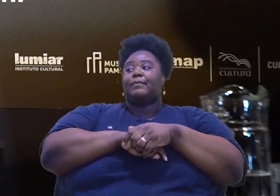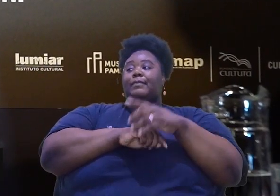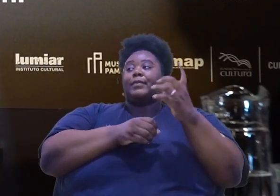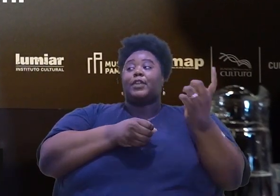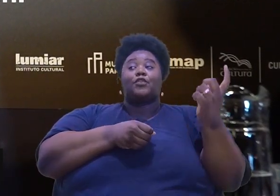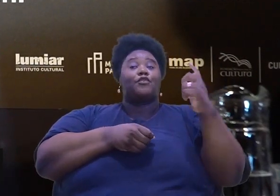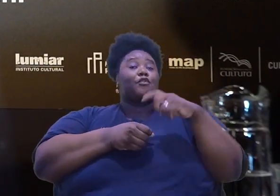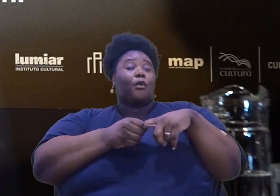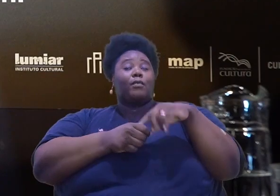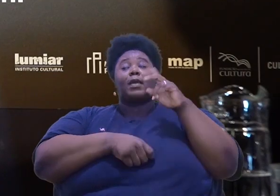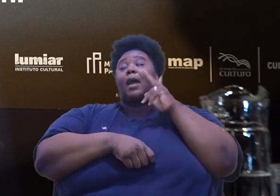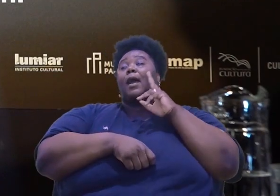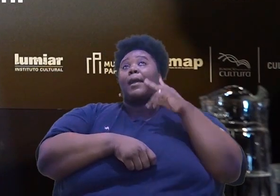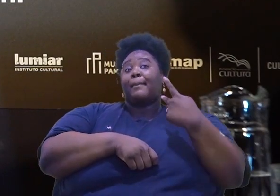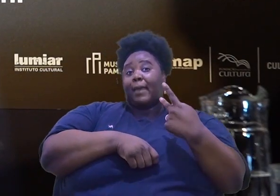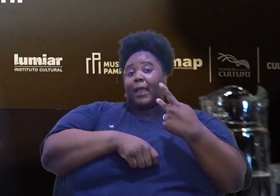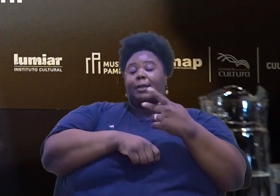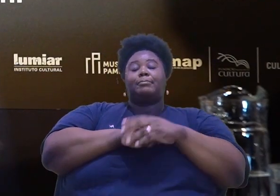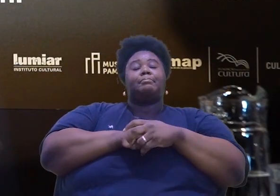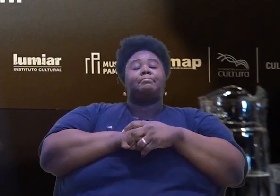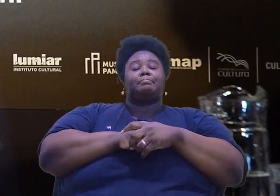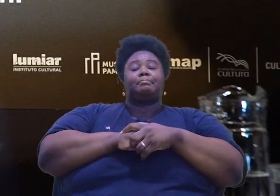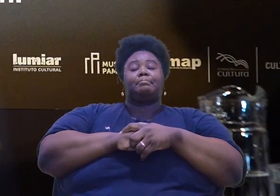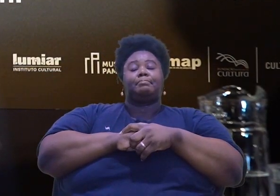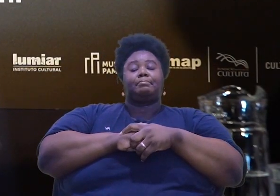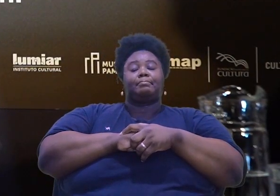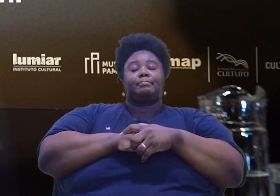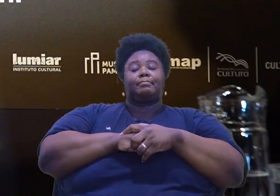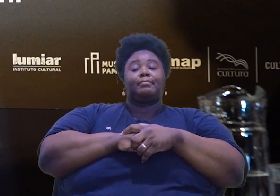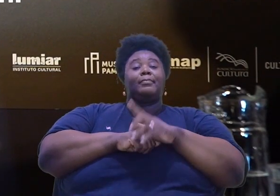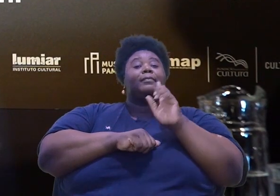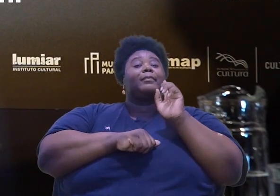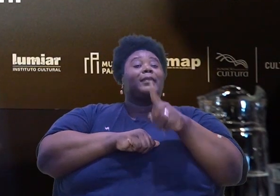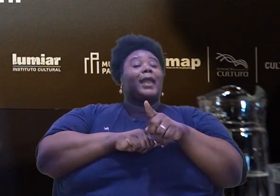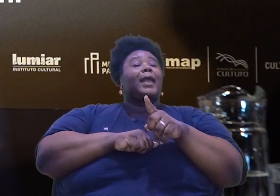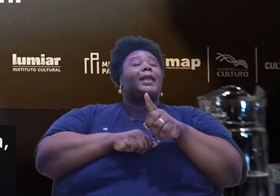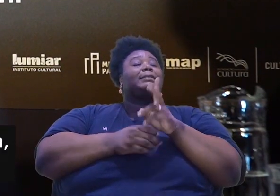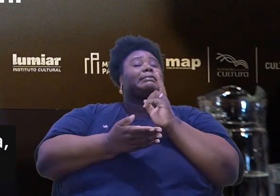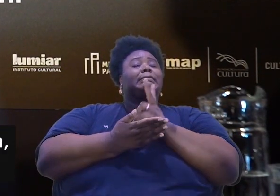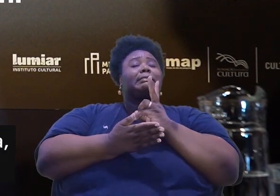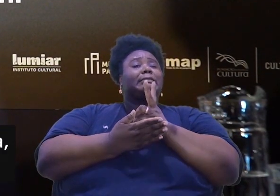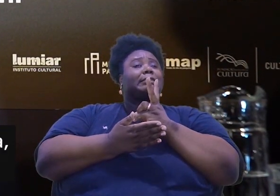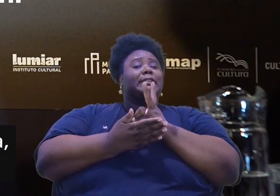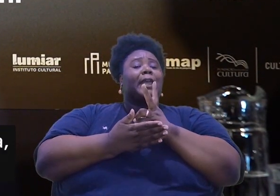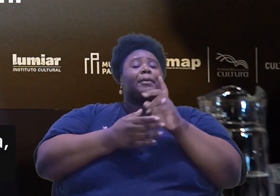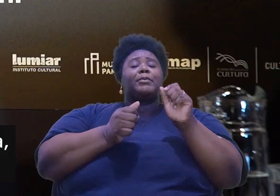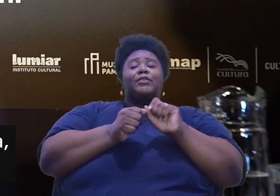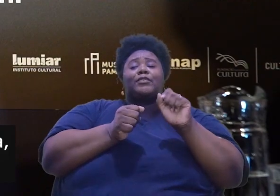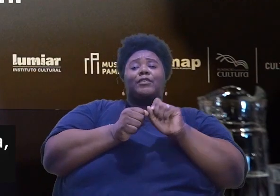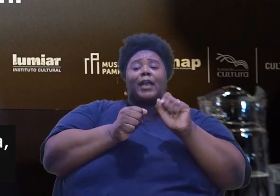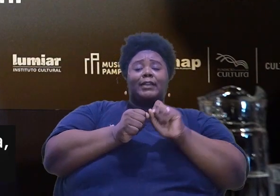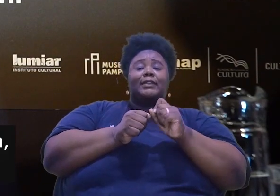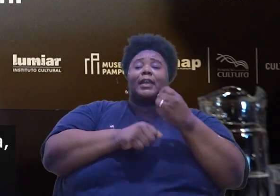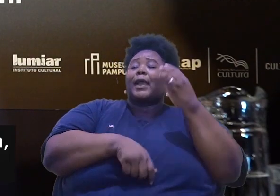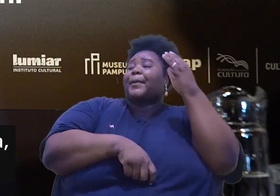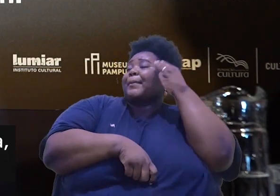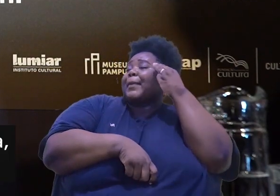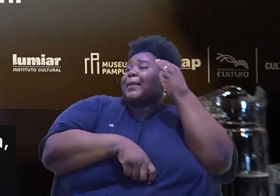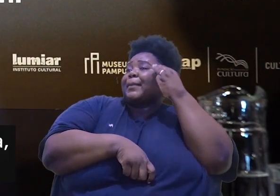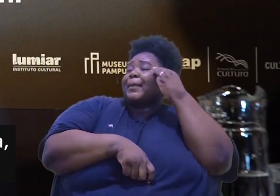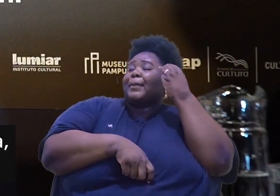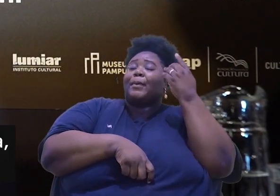Belo Horizonte é sempre tecer, né, ou retecer minhas memórias